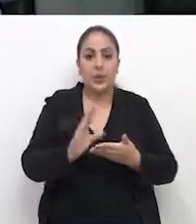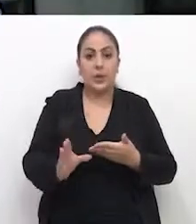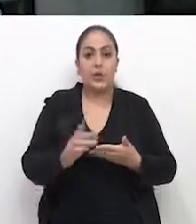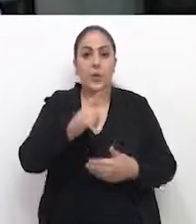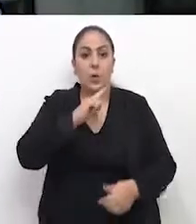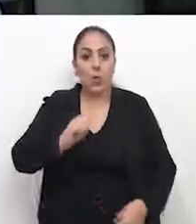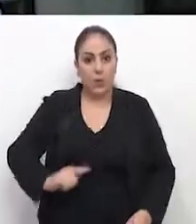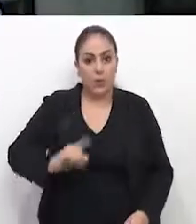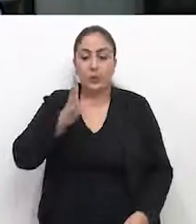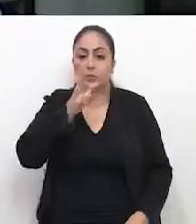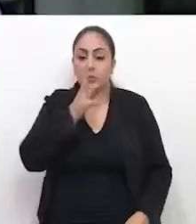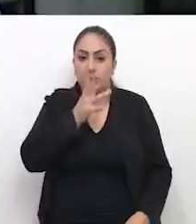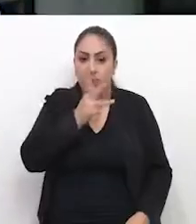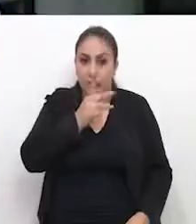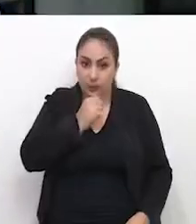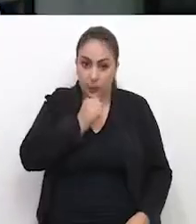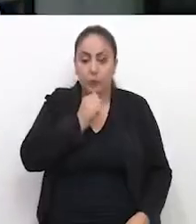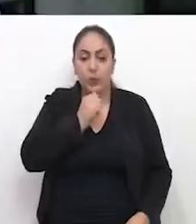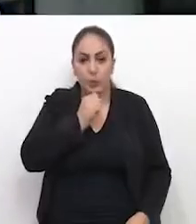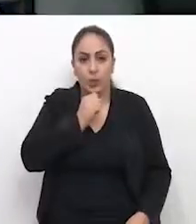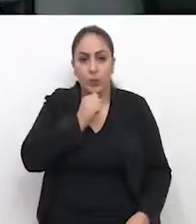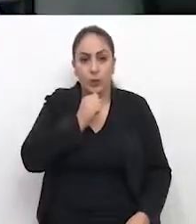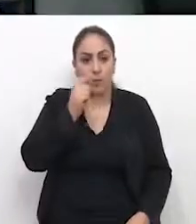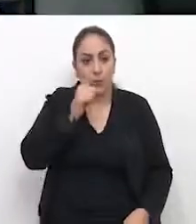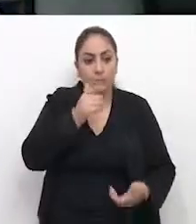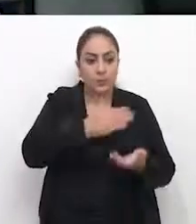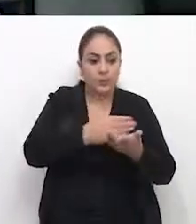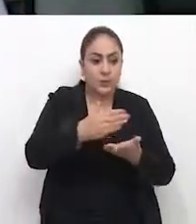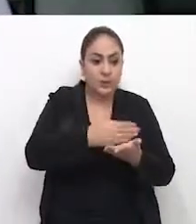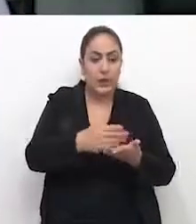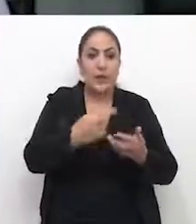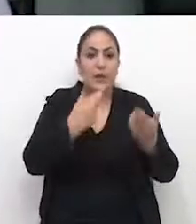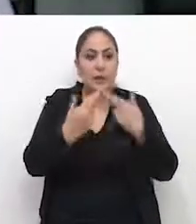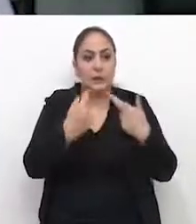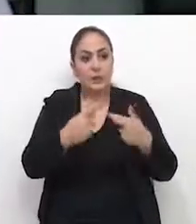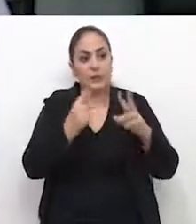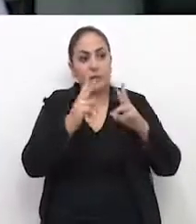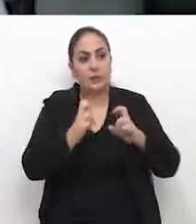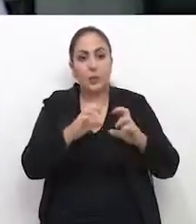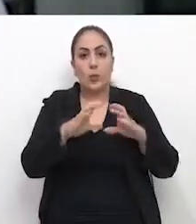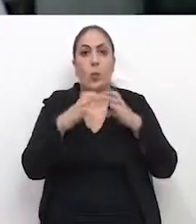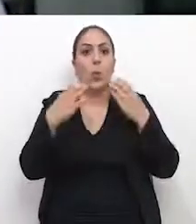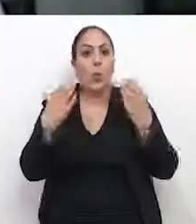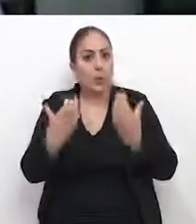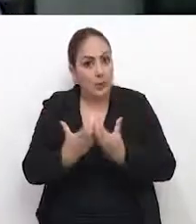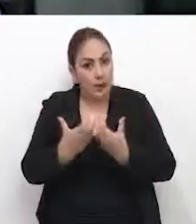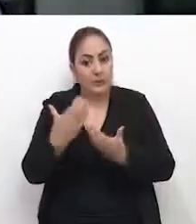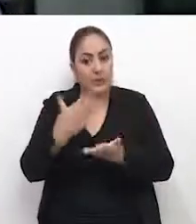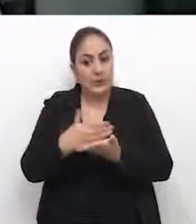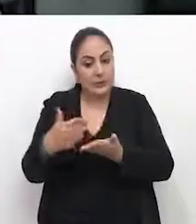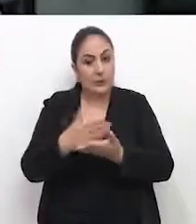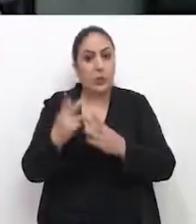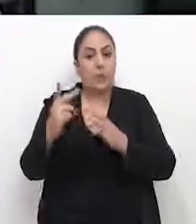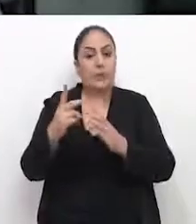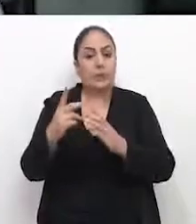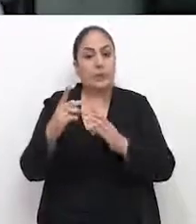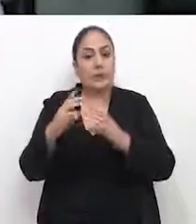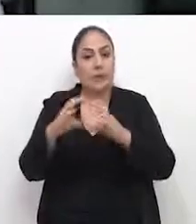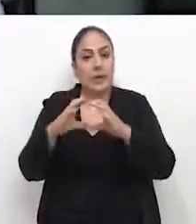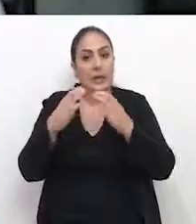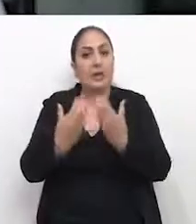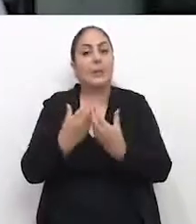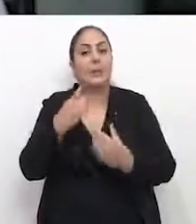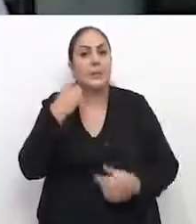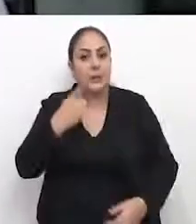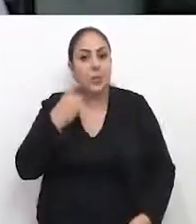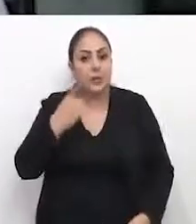deste reparo que o governo demorou a tomar iniciativa em relação a este assunto. O Congresso tomou iniciativa na